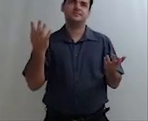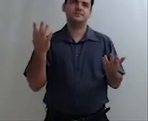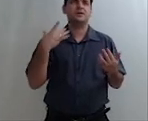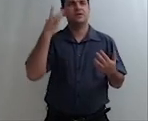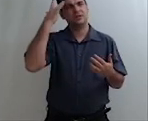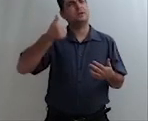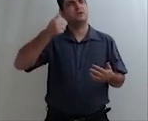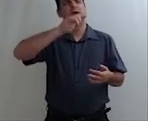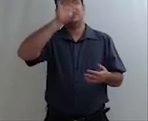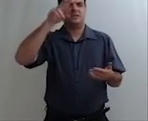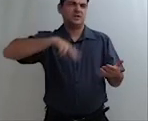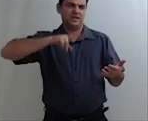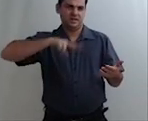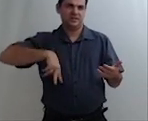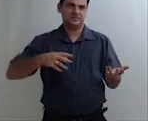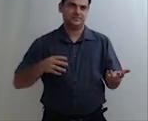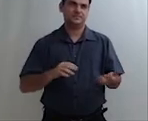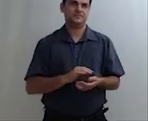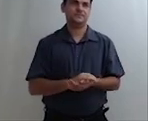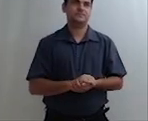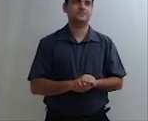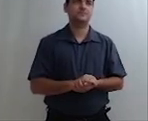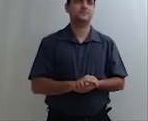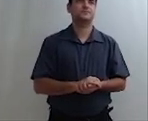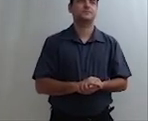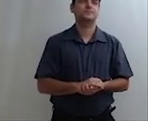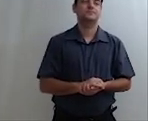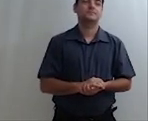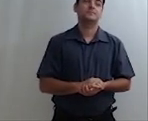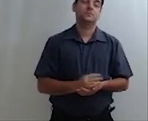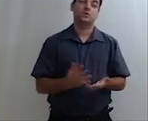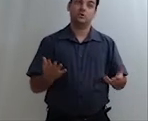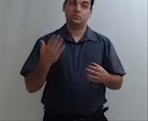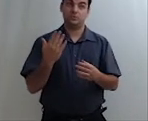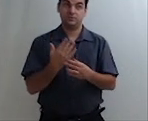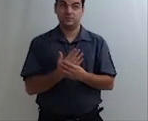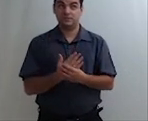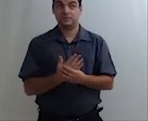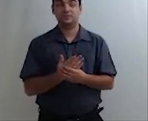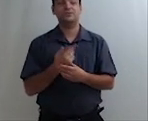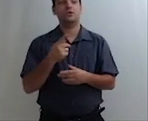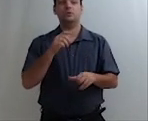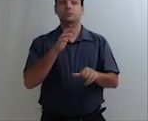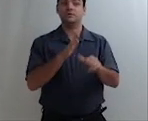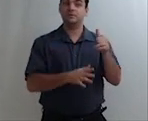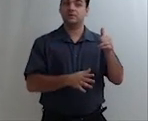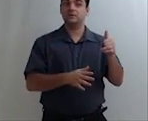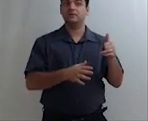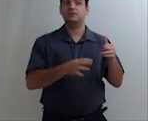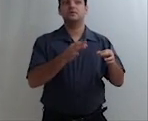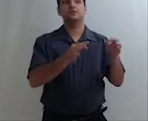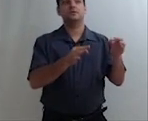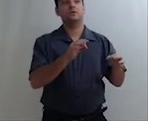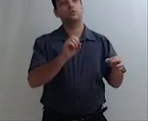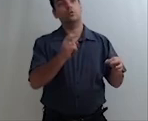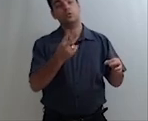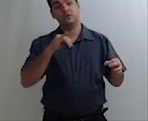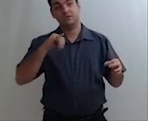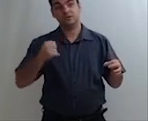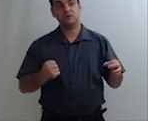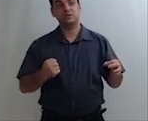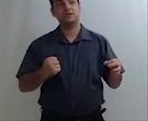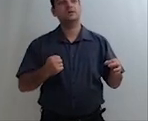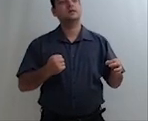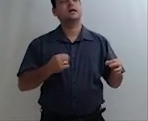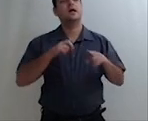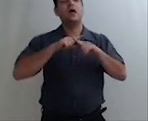para o caso no presente caso disse e repito o tribunal aal não tece nenhuma consideração acerca da tese